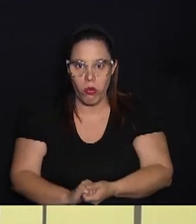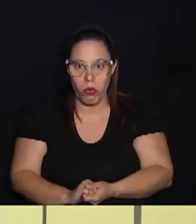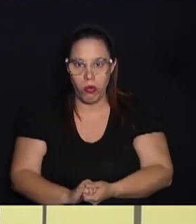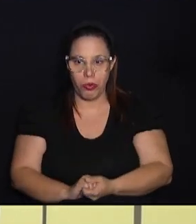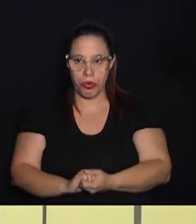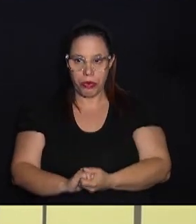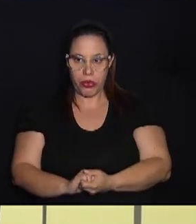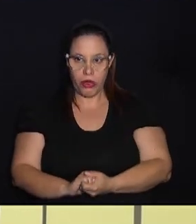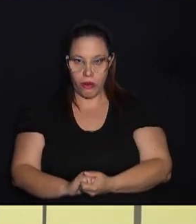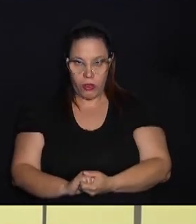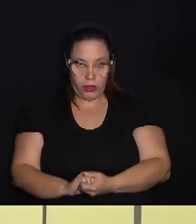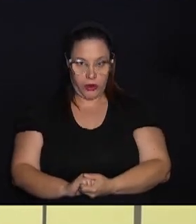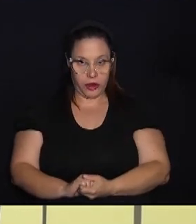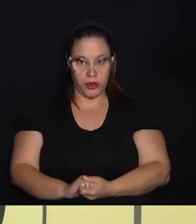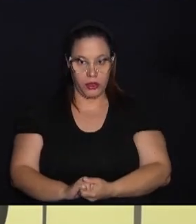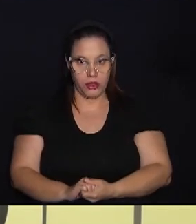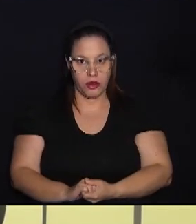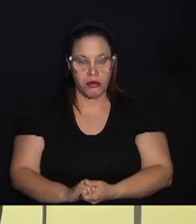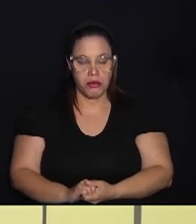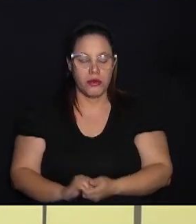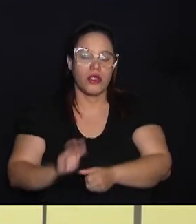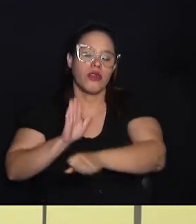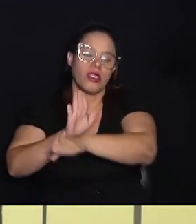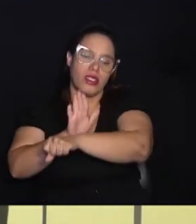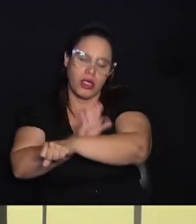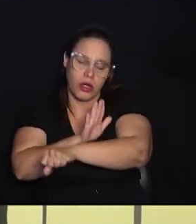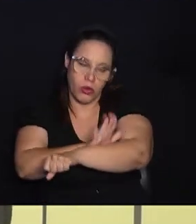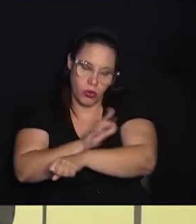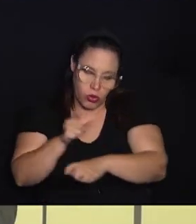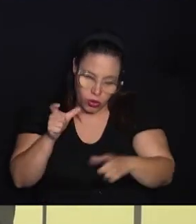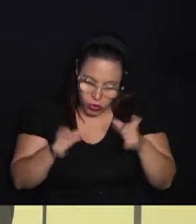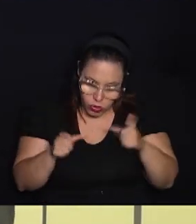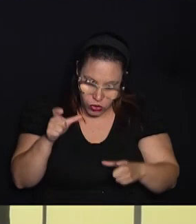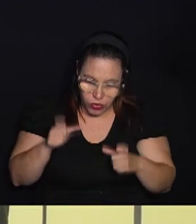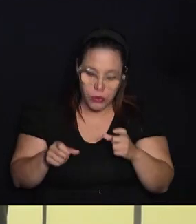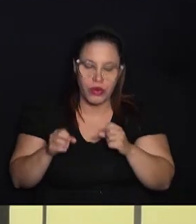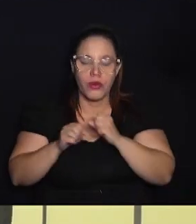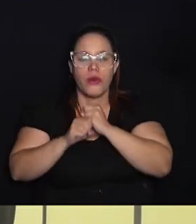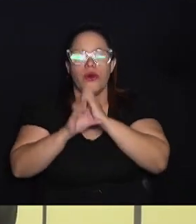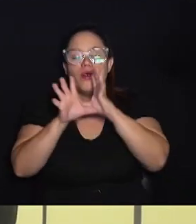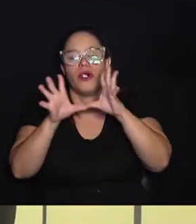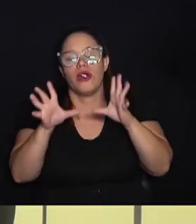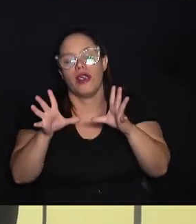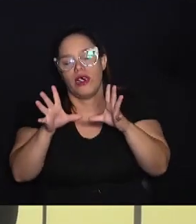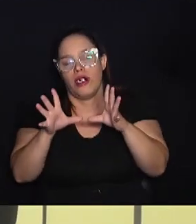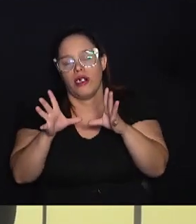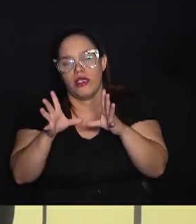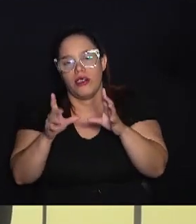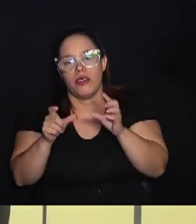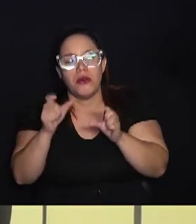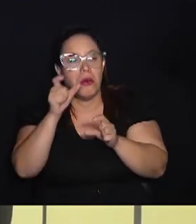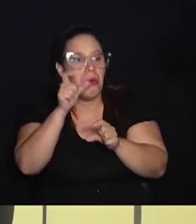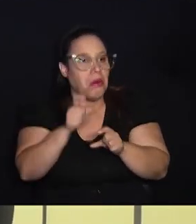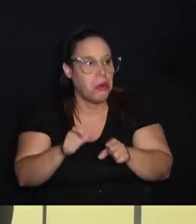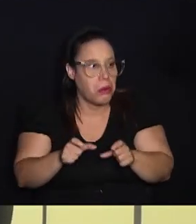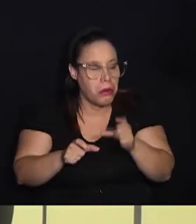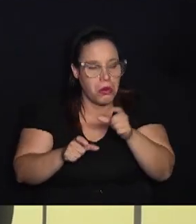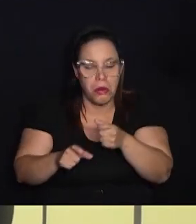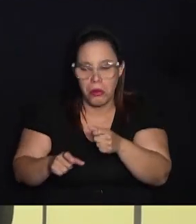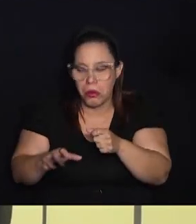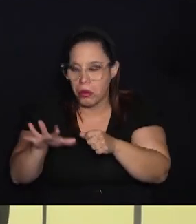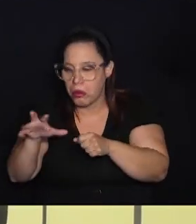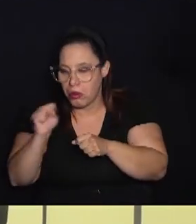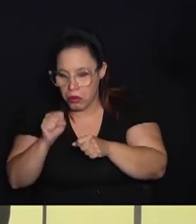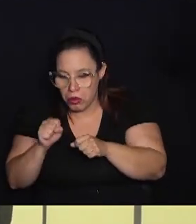eh que que você cuida desses aspectos que são claros em demanda né você vai aos poucos adquirindo uma certa